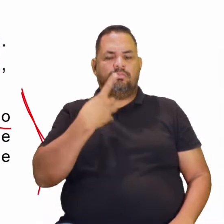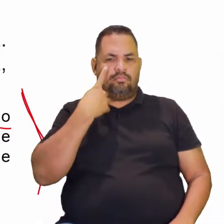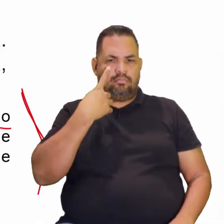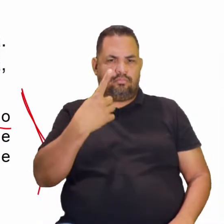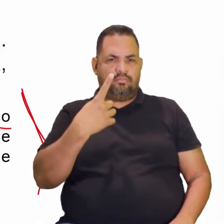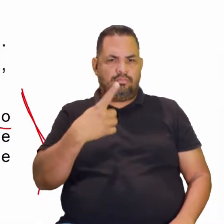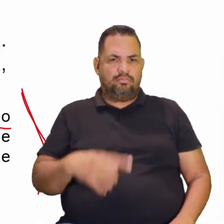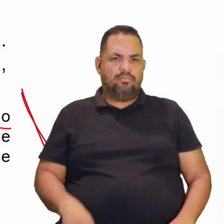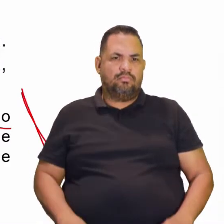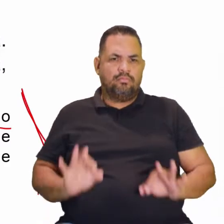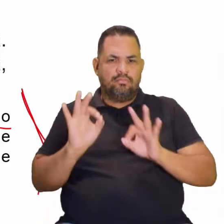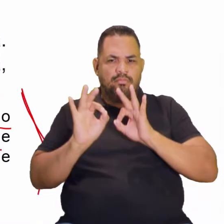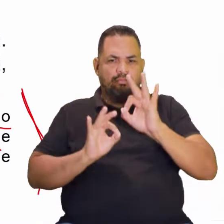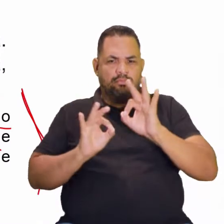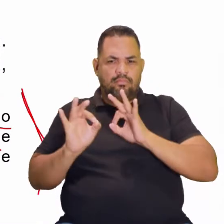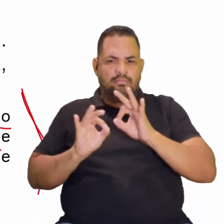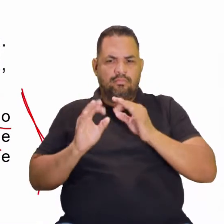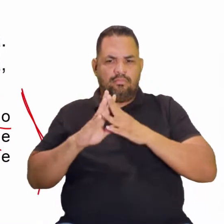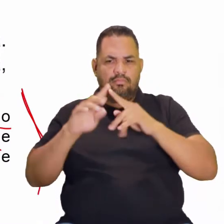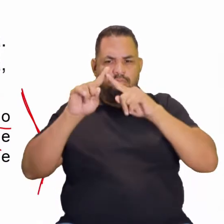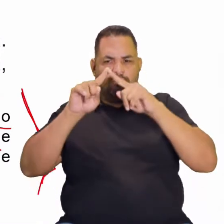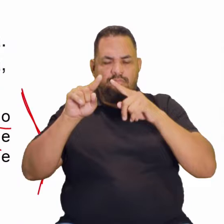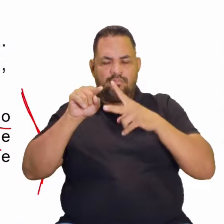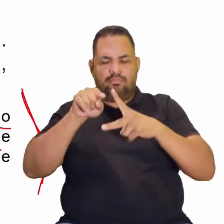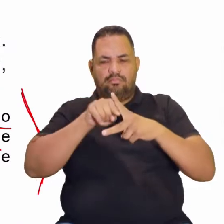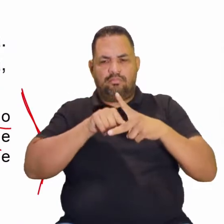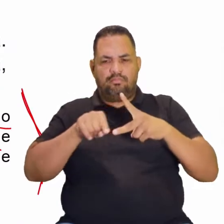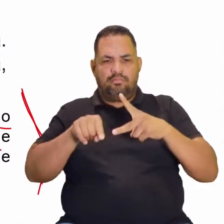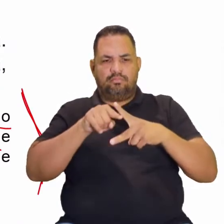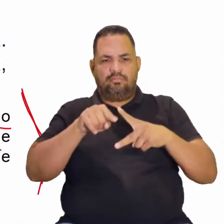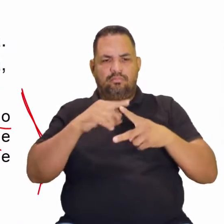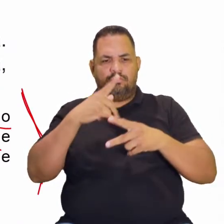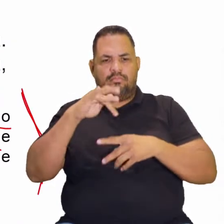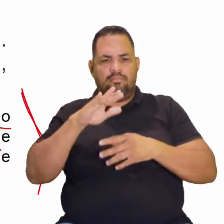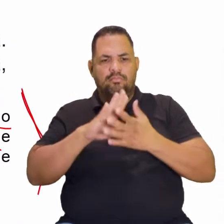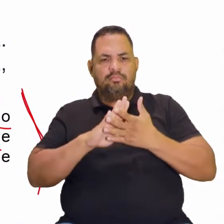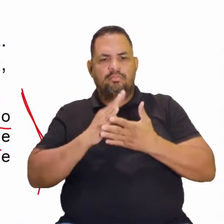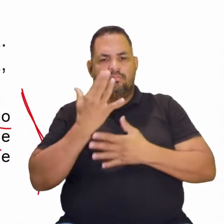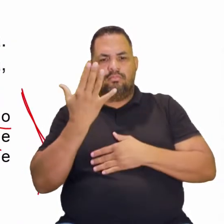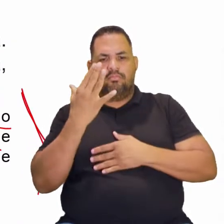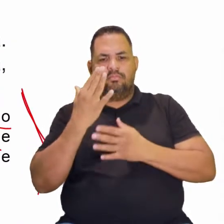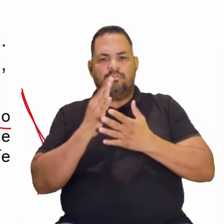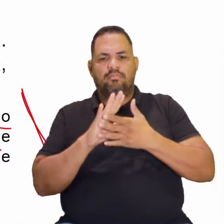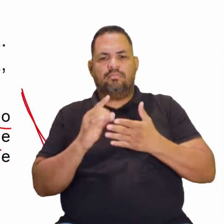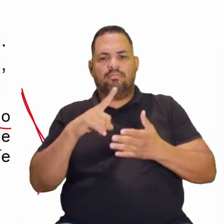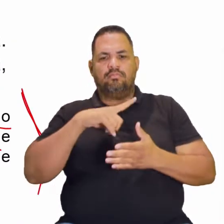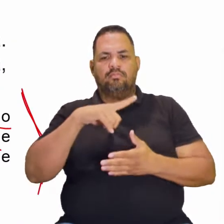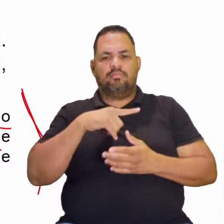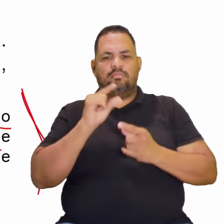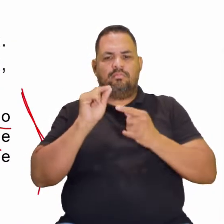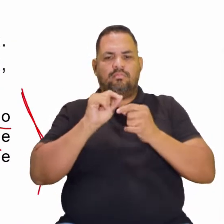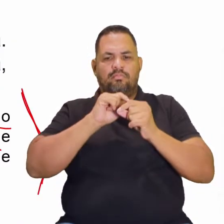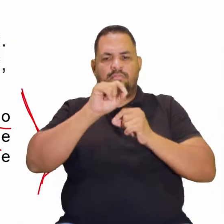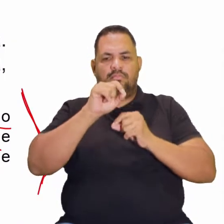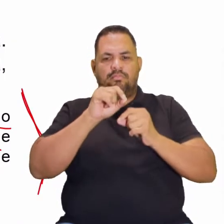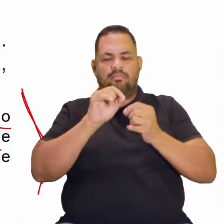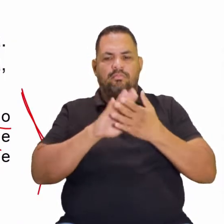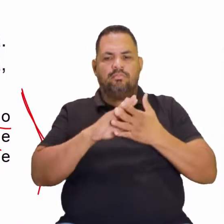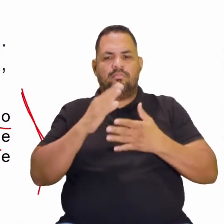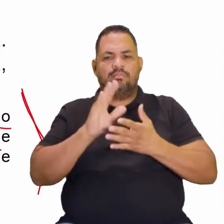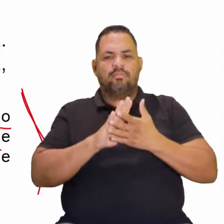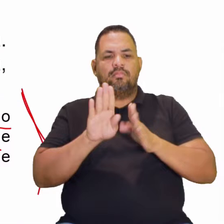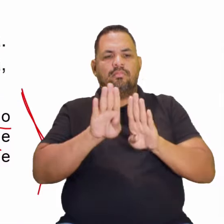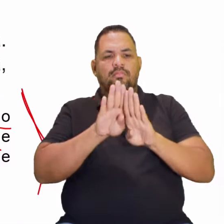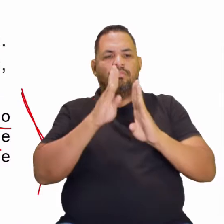Que elas organizadas em triângulos e prismas espelhados, pontuados por pequenos recortes